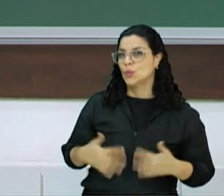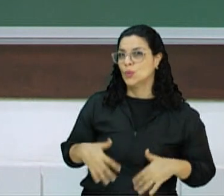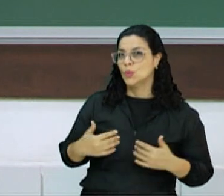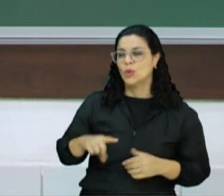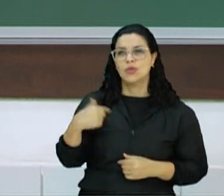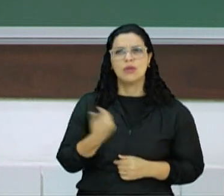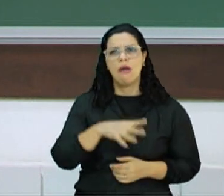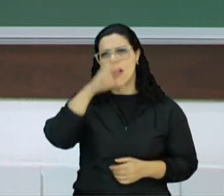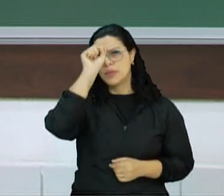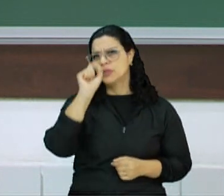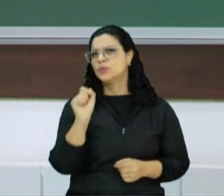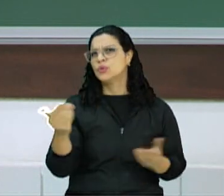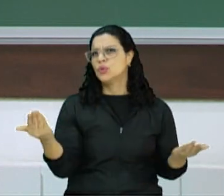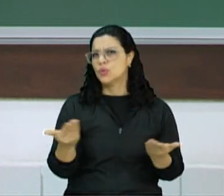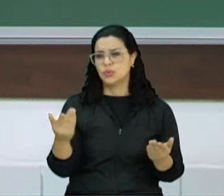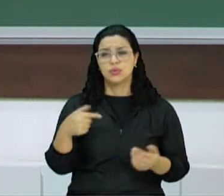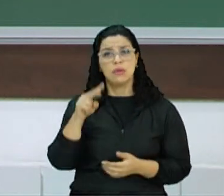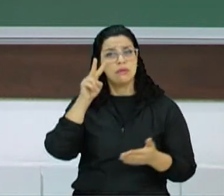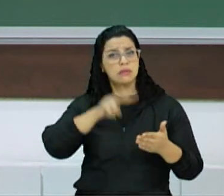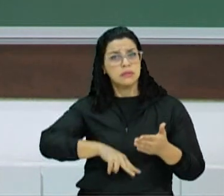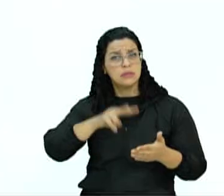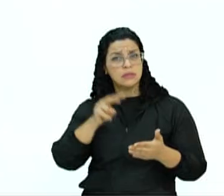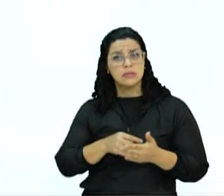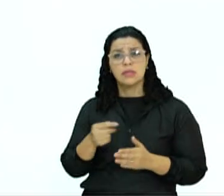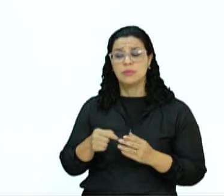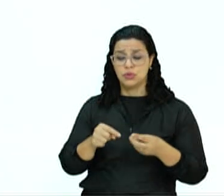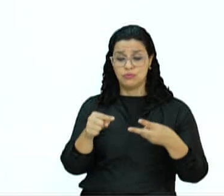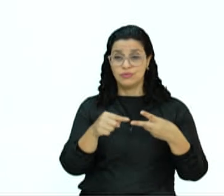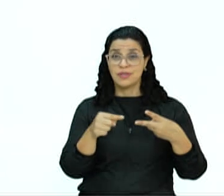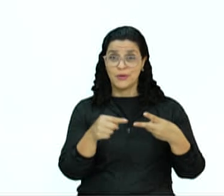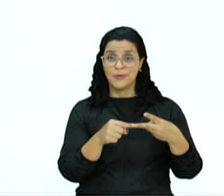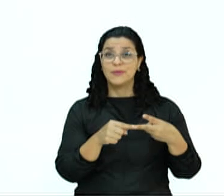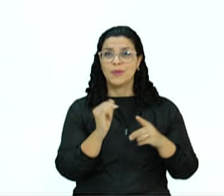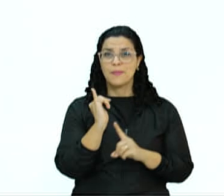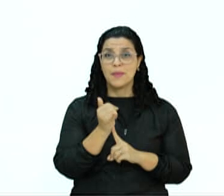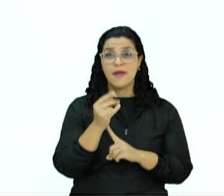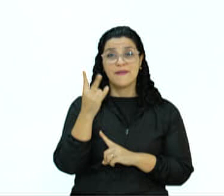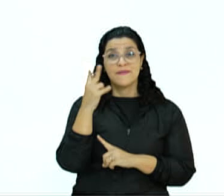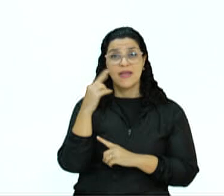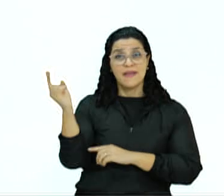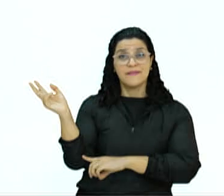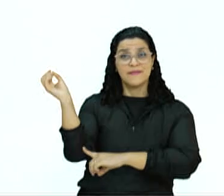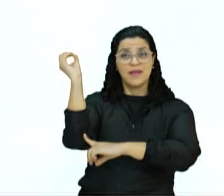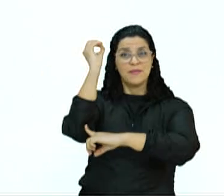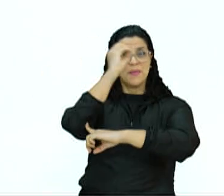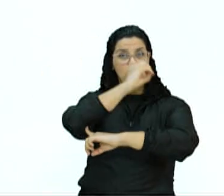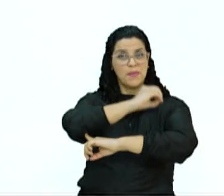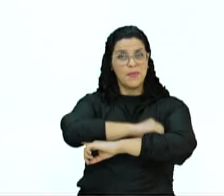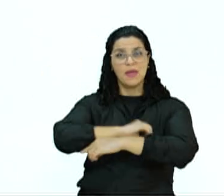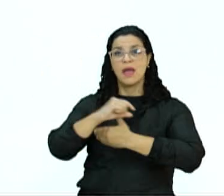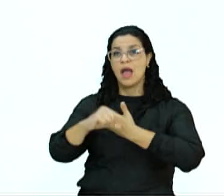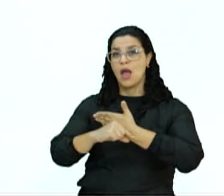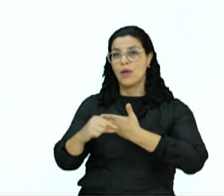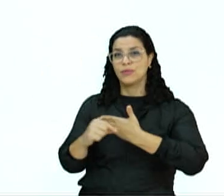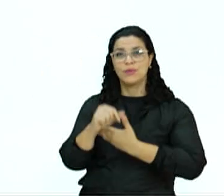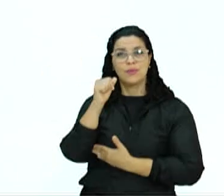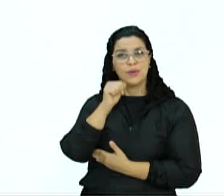que nós aprendemos hoje então? Nós lemos a segunda parte do conto Venha Ver o Pôr do Sol, de Lígia Fagundes